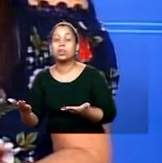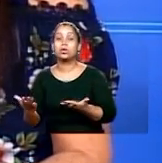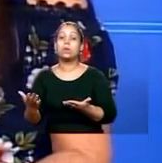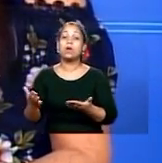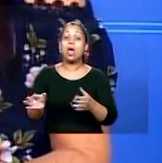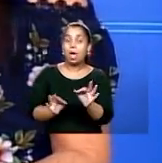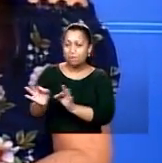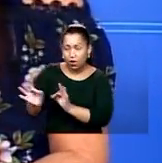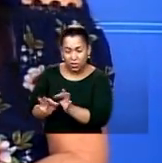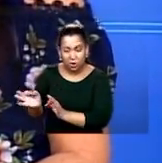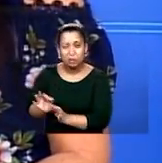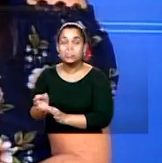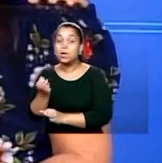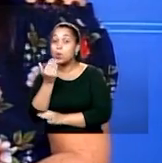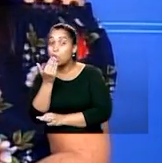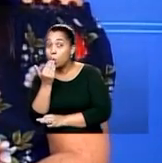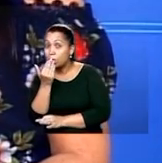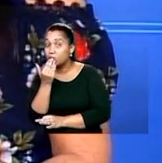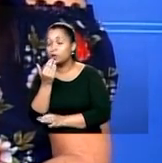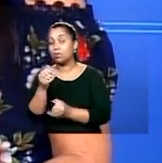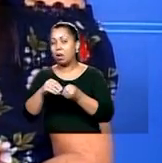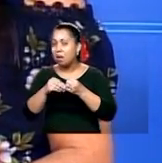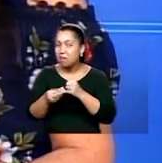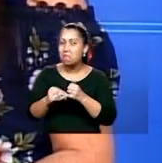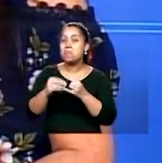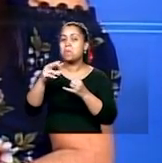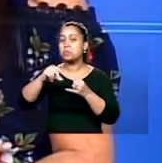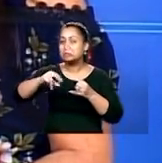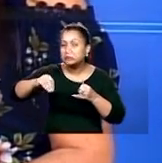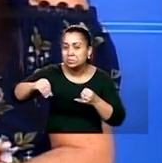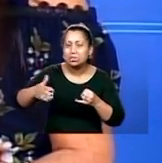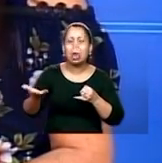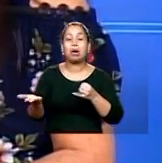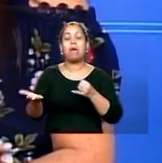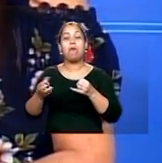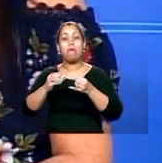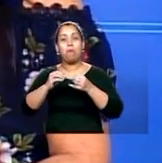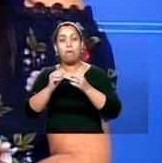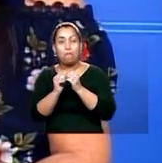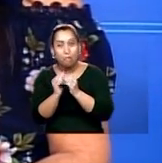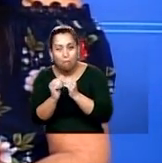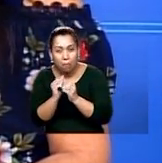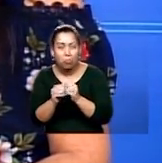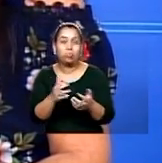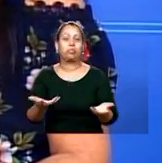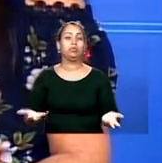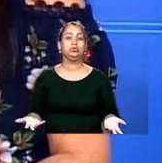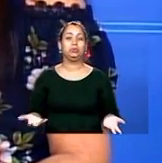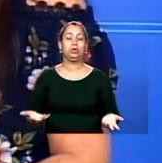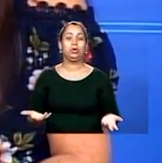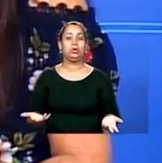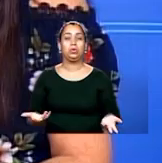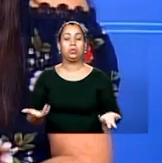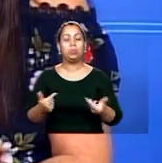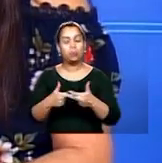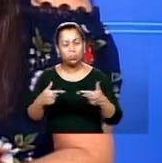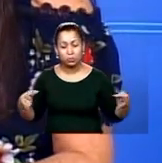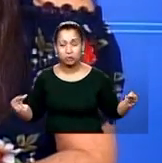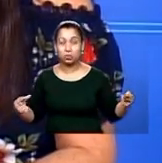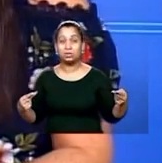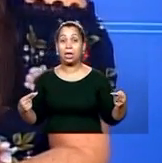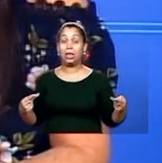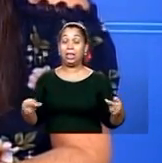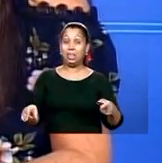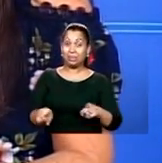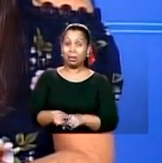organizando isso, de alimentos não perecíveis. Geralmente nos eventos são alimentos não perecíveis. E aí,